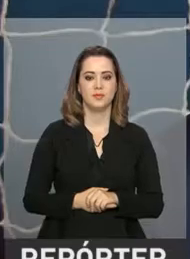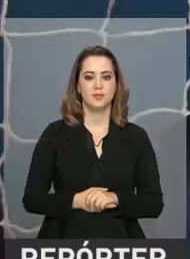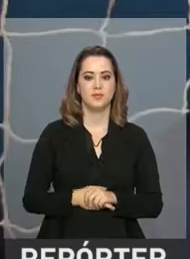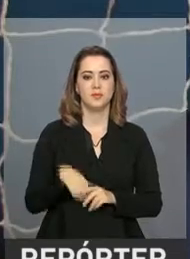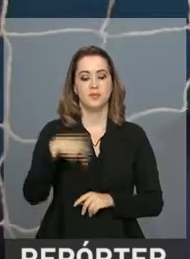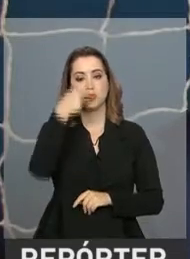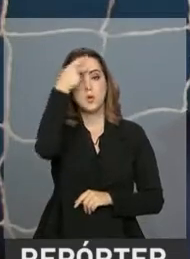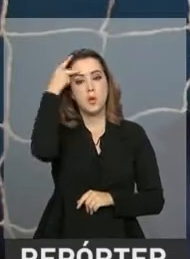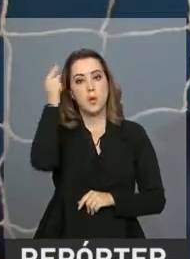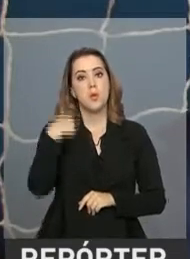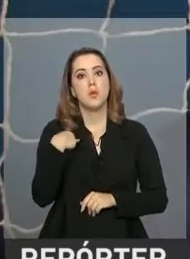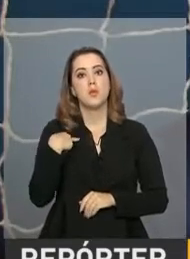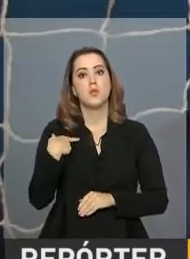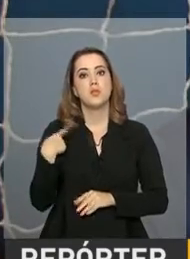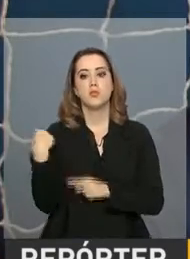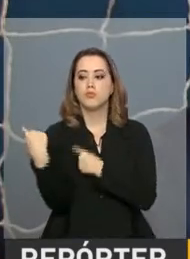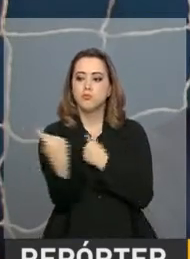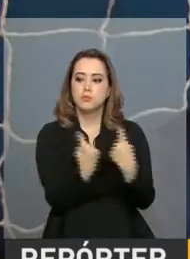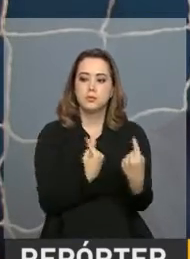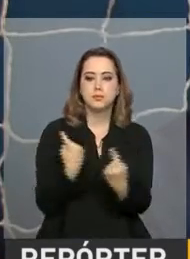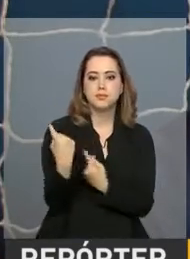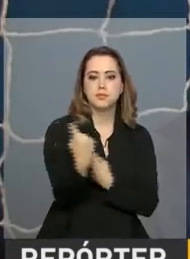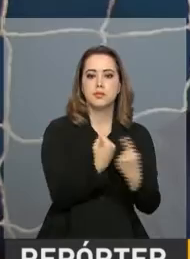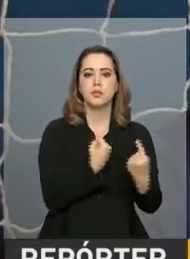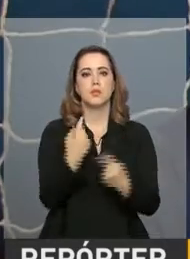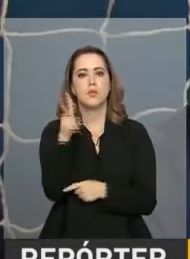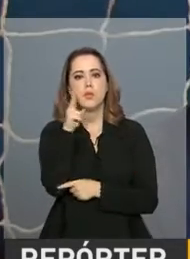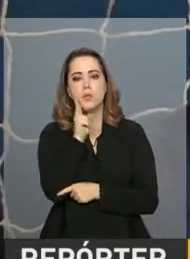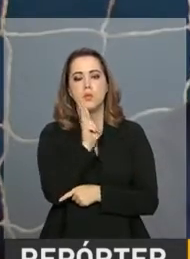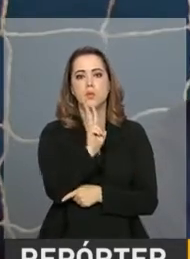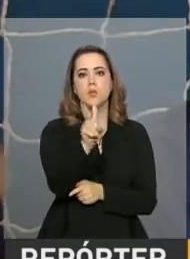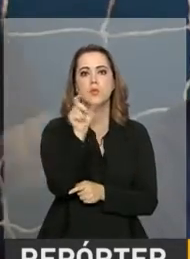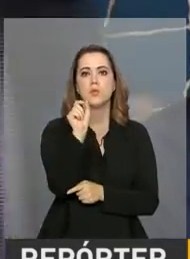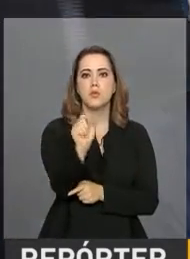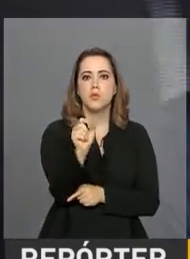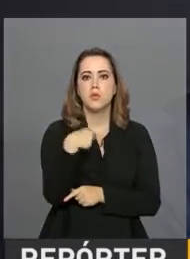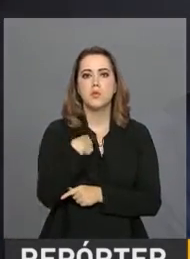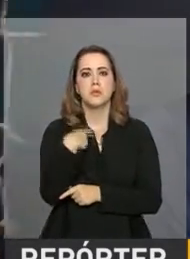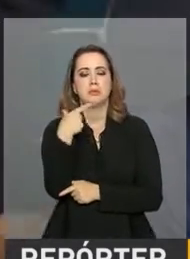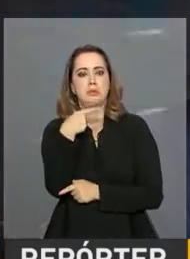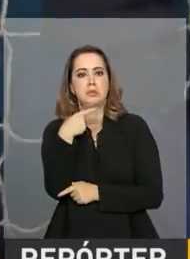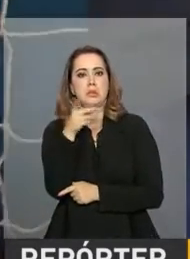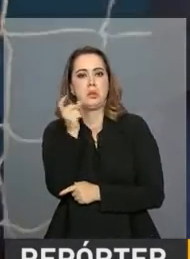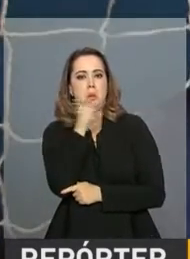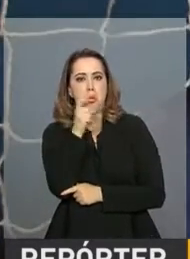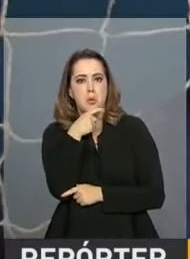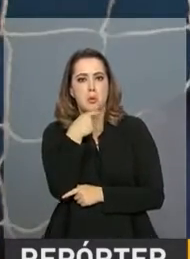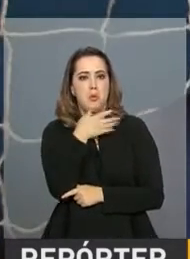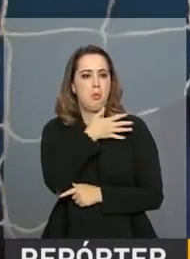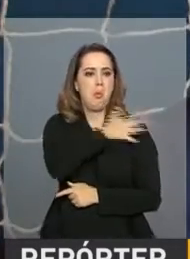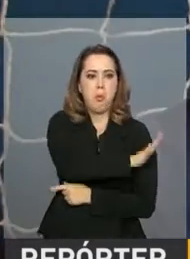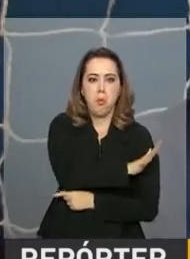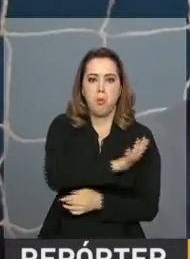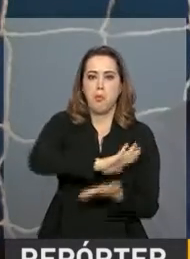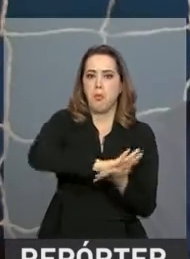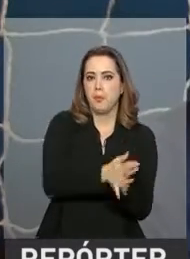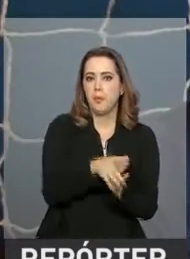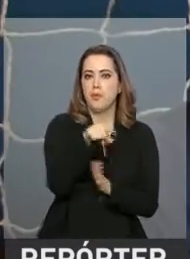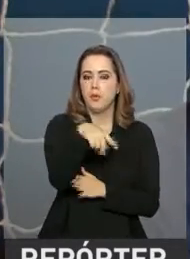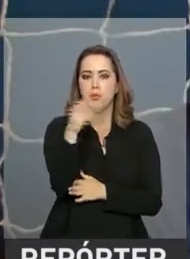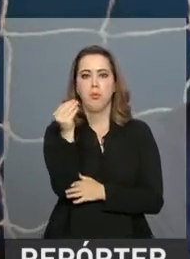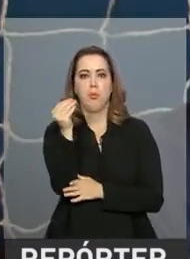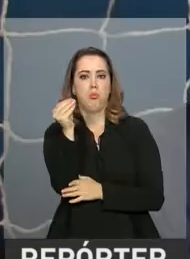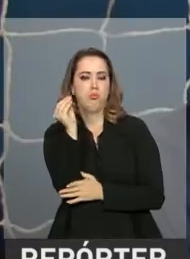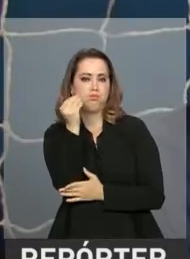As pessoas estão circulando e estão começando a ver que aquele tabu do preconceito é uma bobagem, porque hoje, na